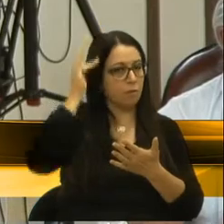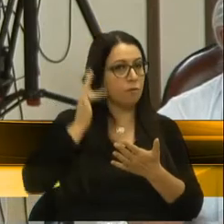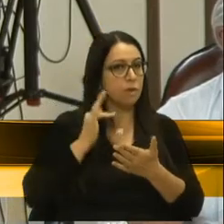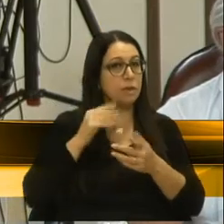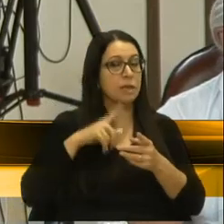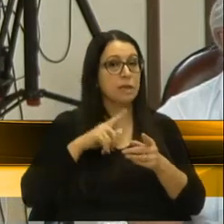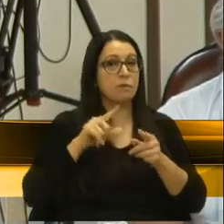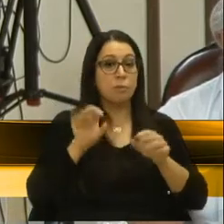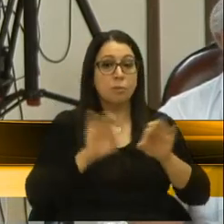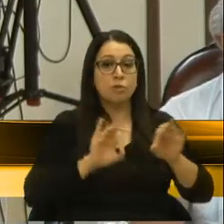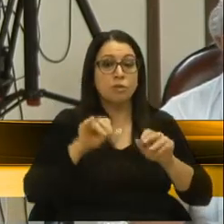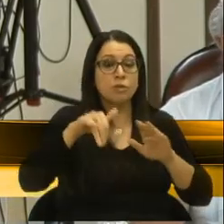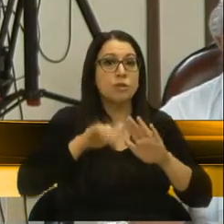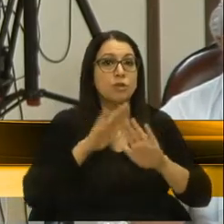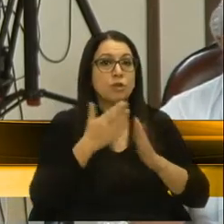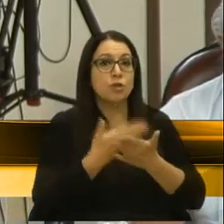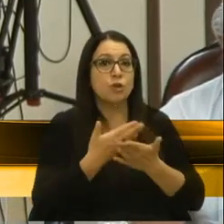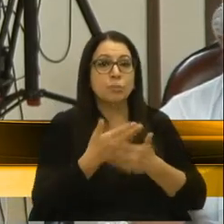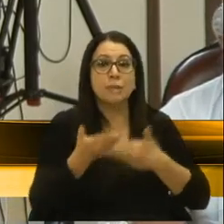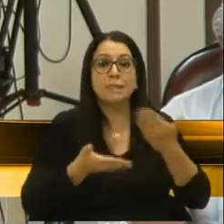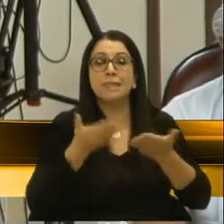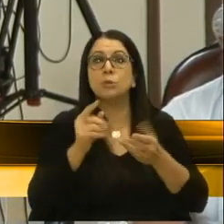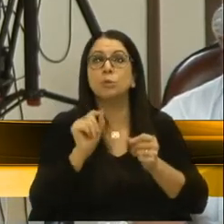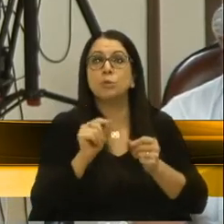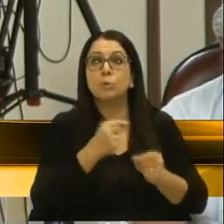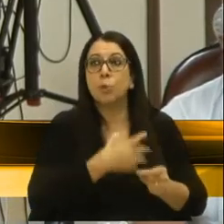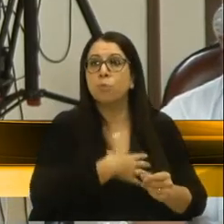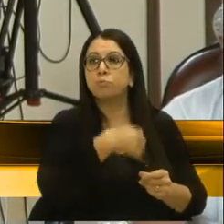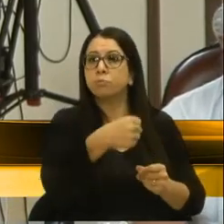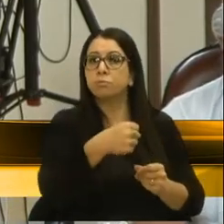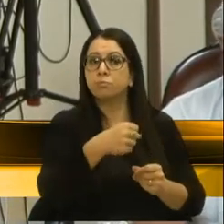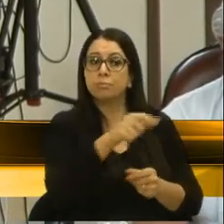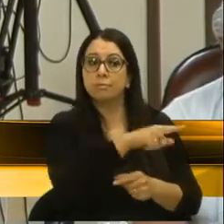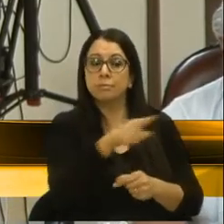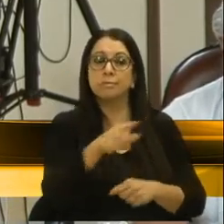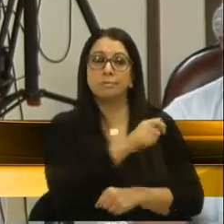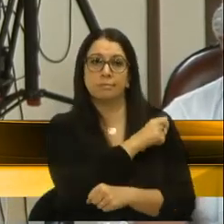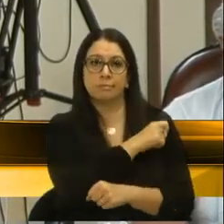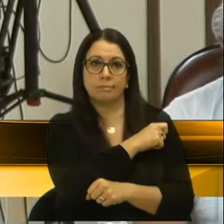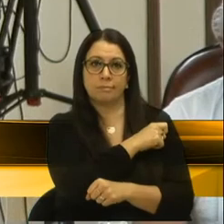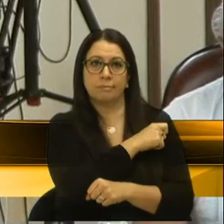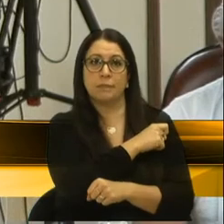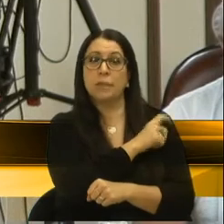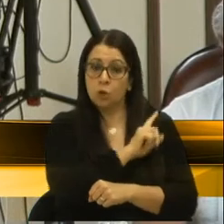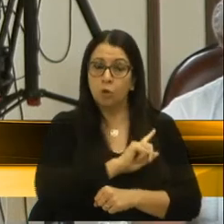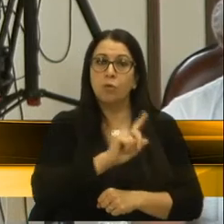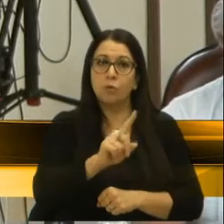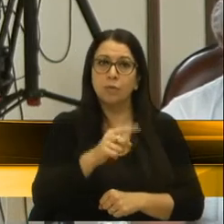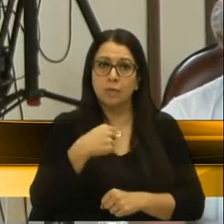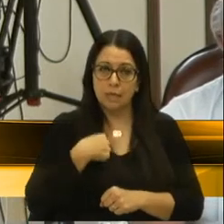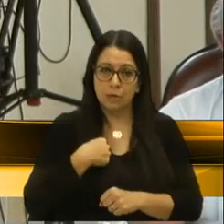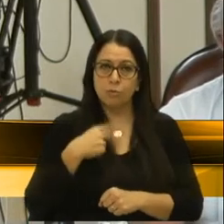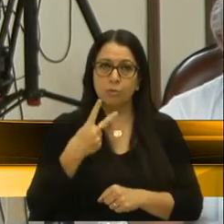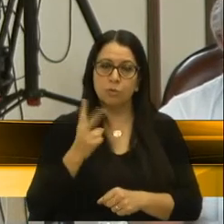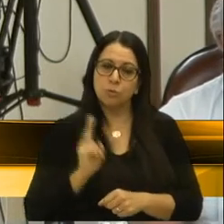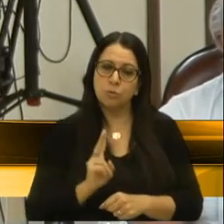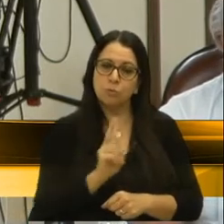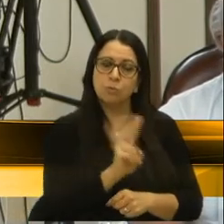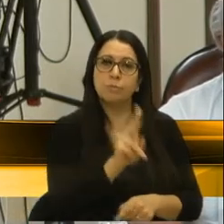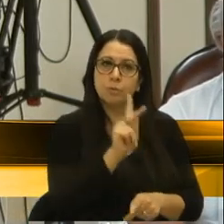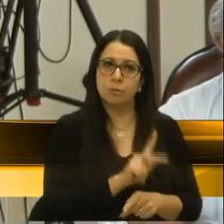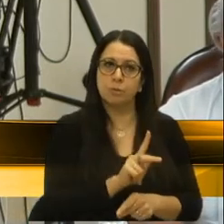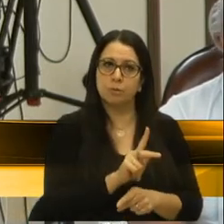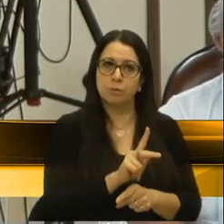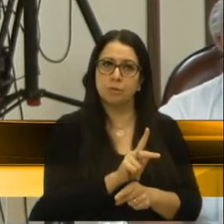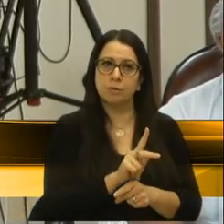própria escola para tratar a questão do suicídio com os alunos. E nós fomos, eu e mais 2 integrantes,